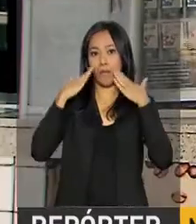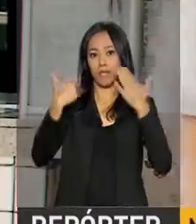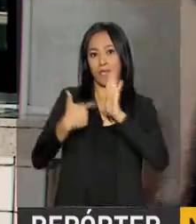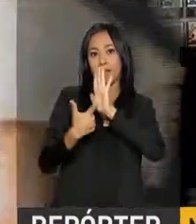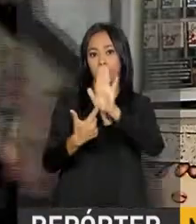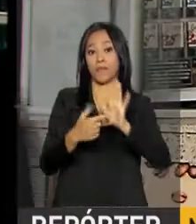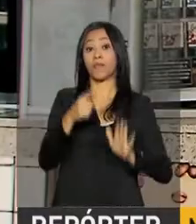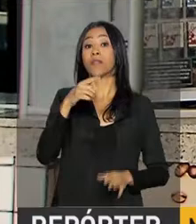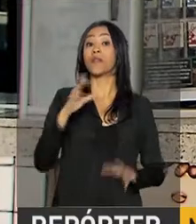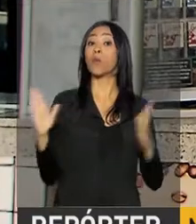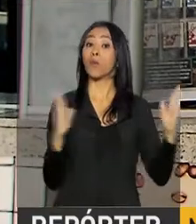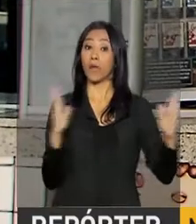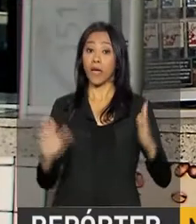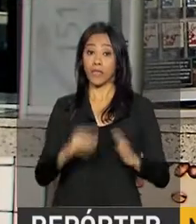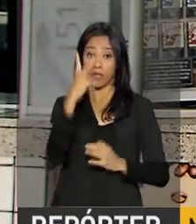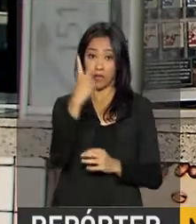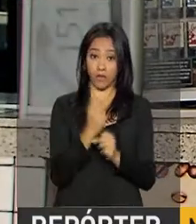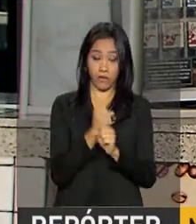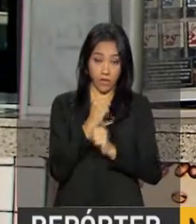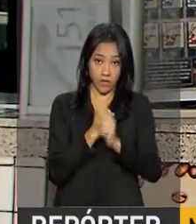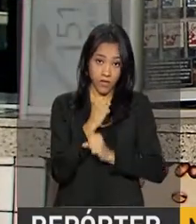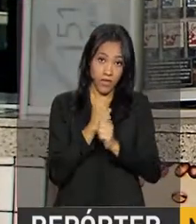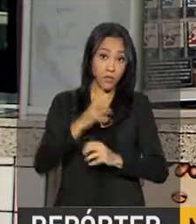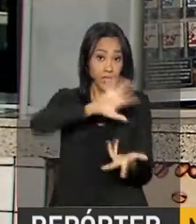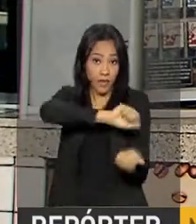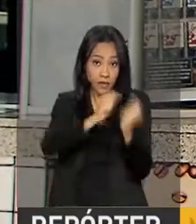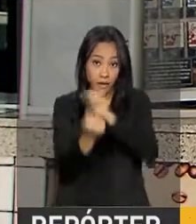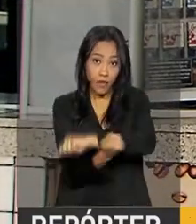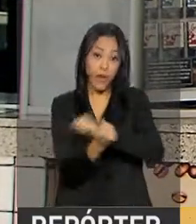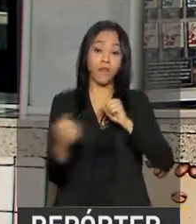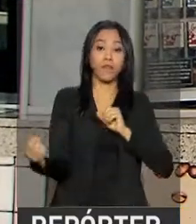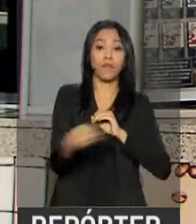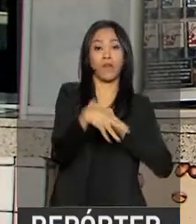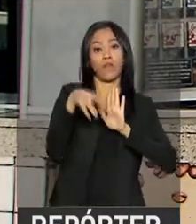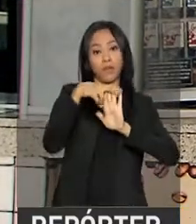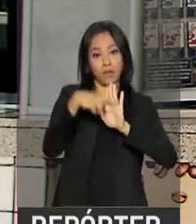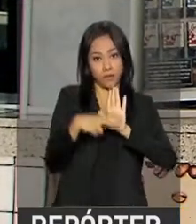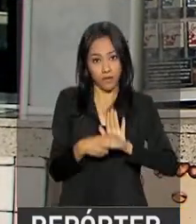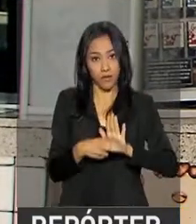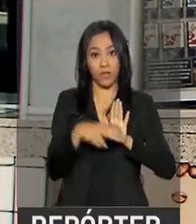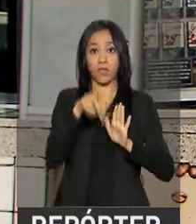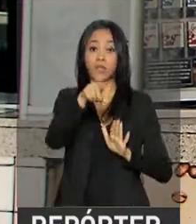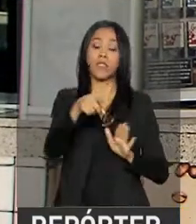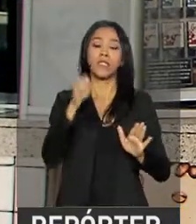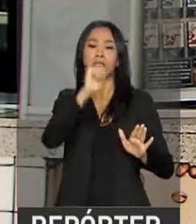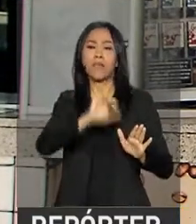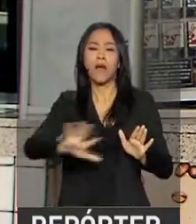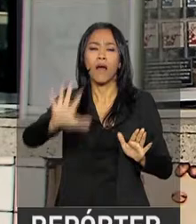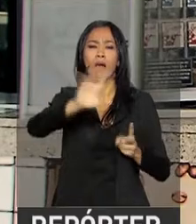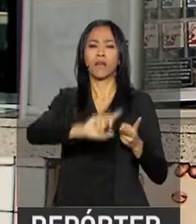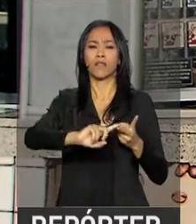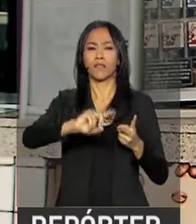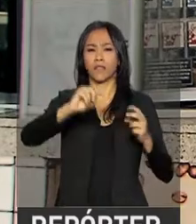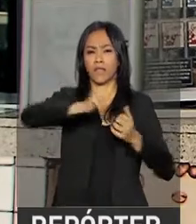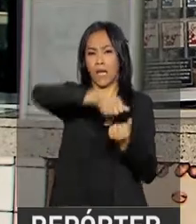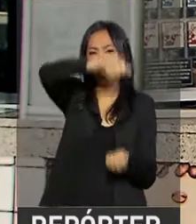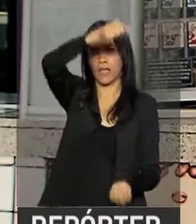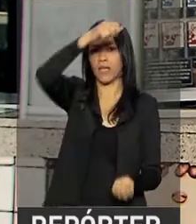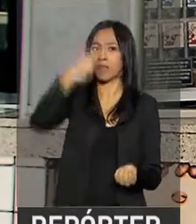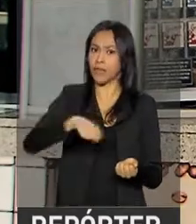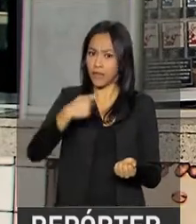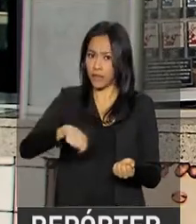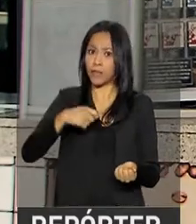se adequarem às regras da anvisa os cartazes com novas mensagens e imagens de advertência deve ser